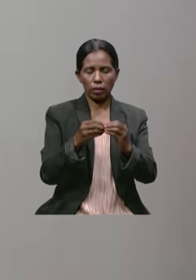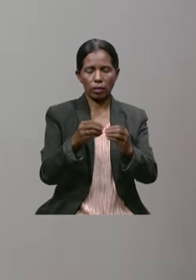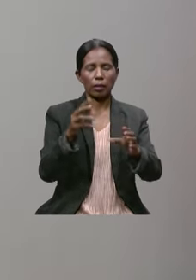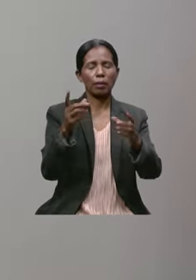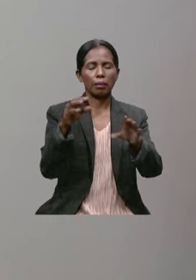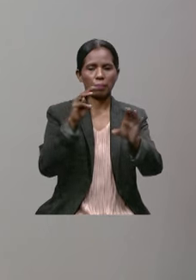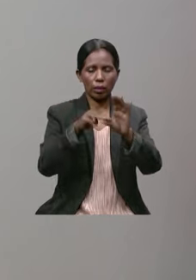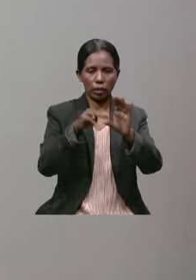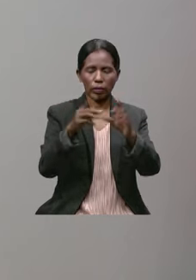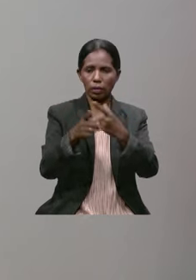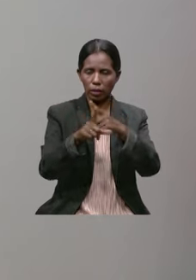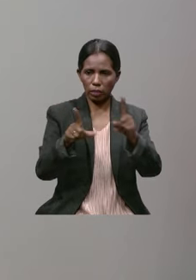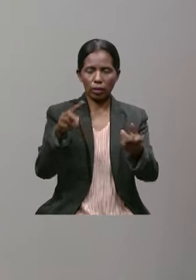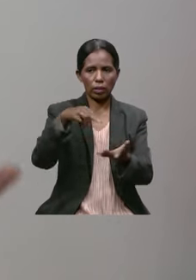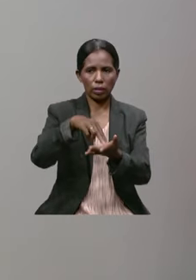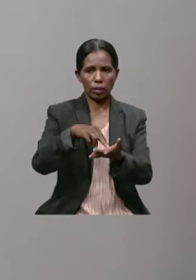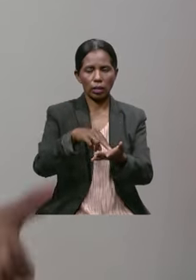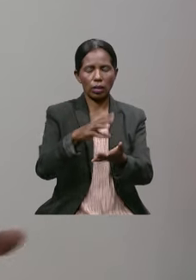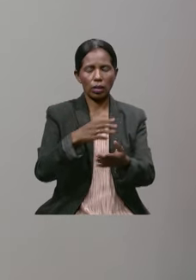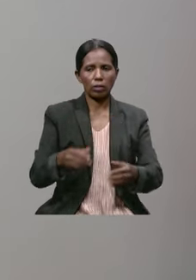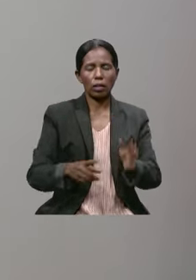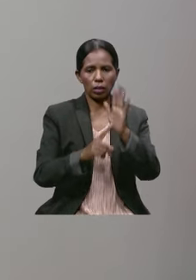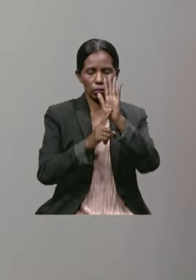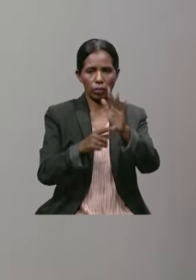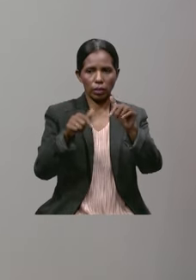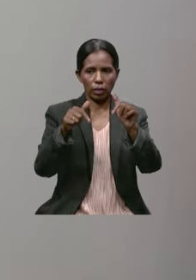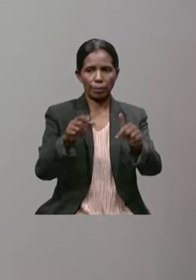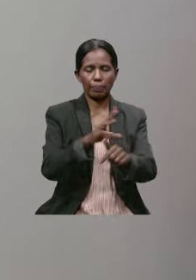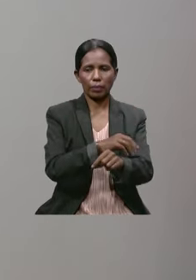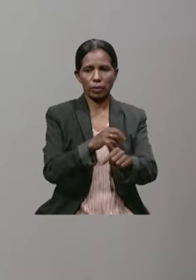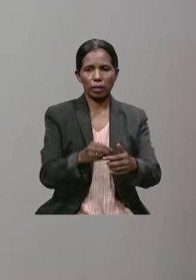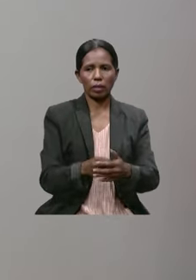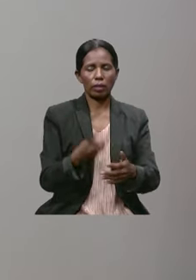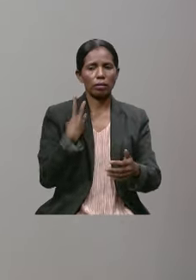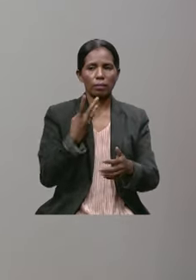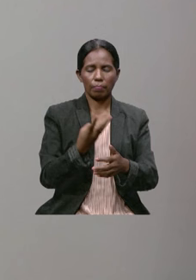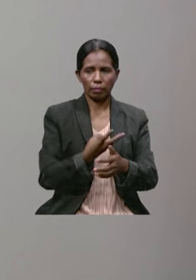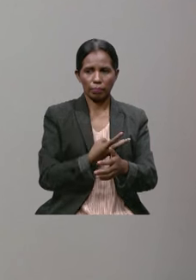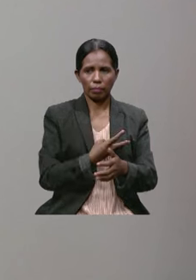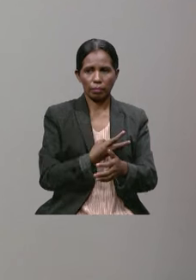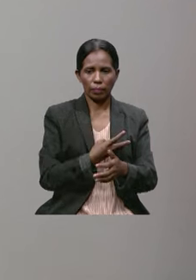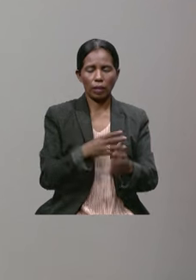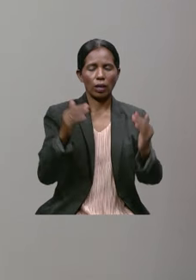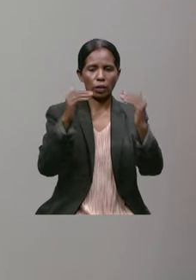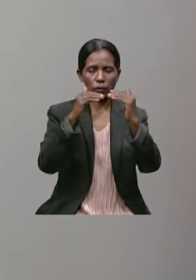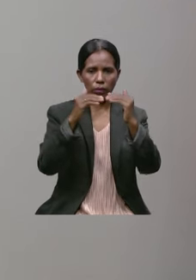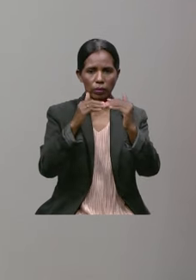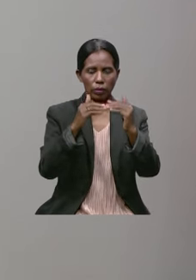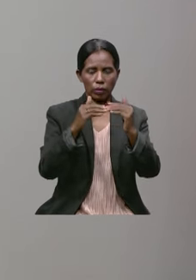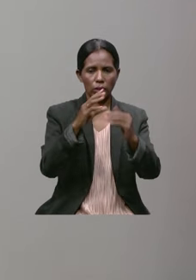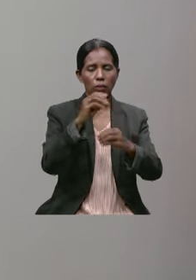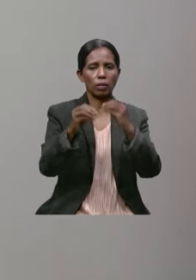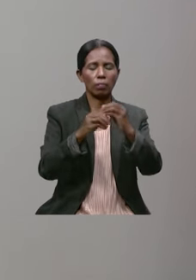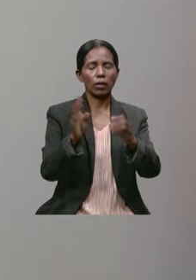ne ne pita establece ne ha manifesta na ia ne ia funda ke ia itani ia encontro e da encontro forum business